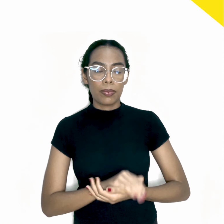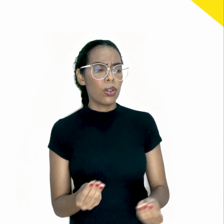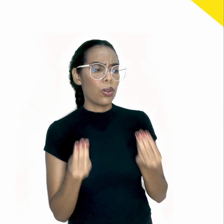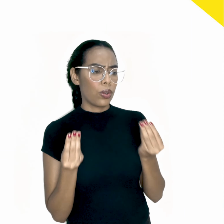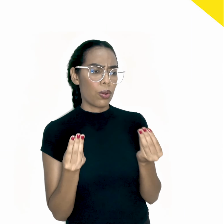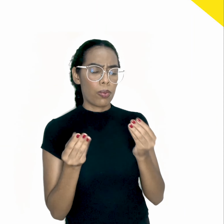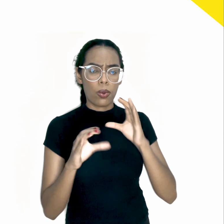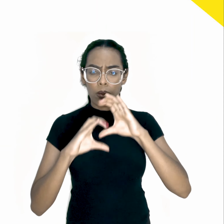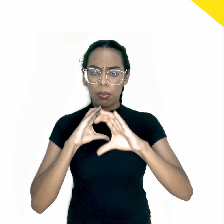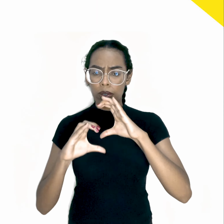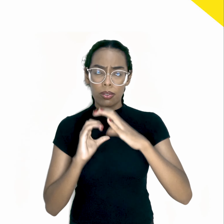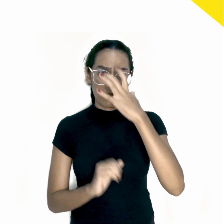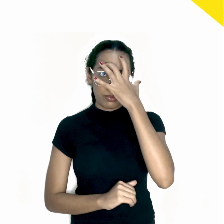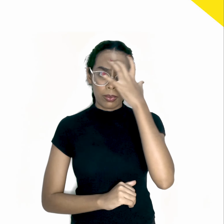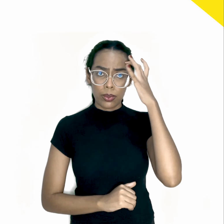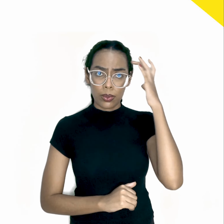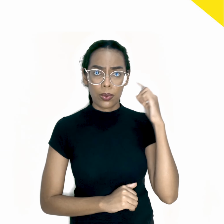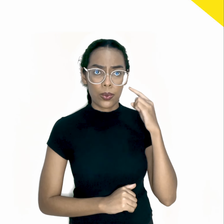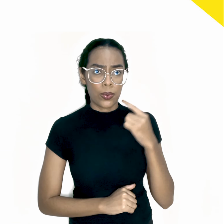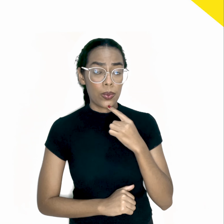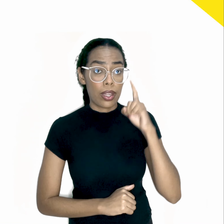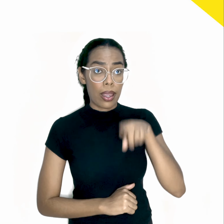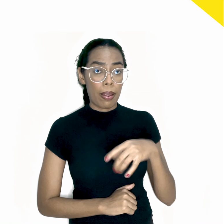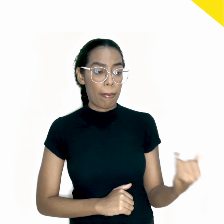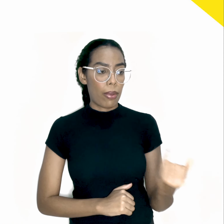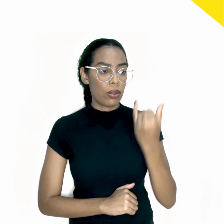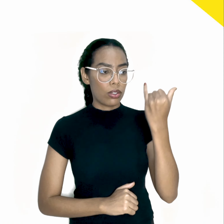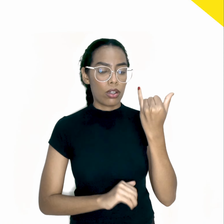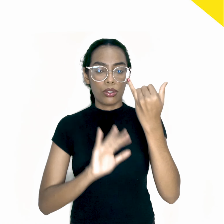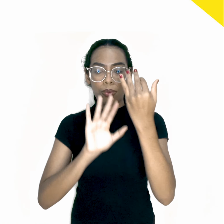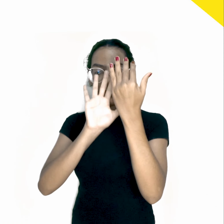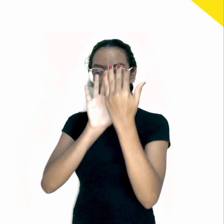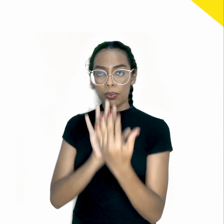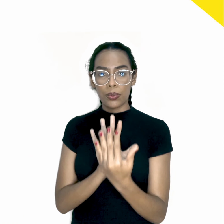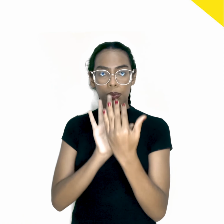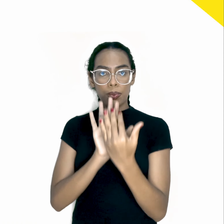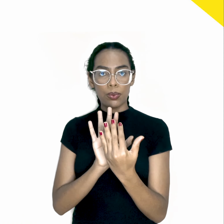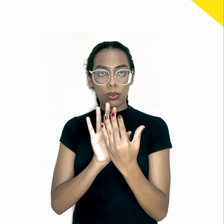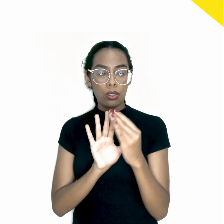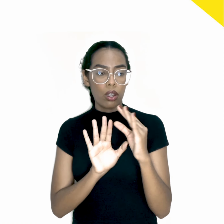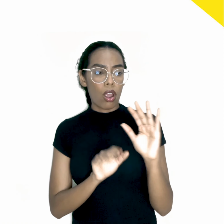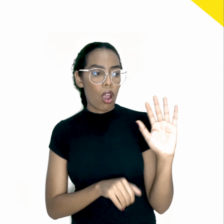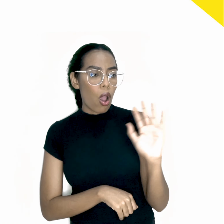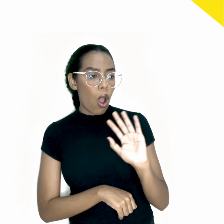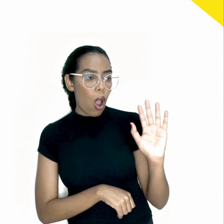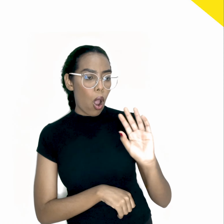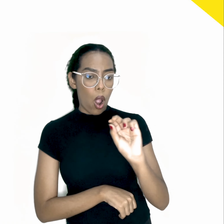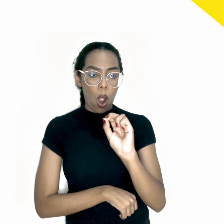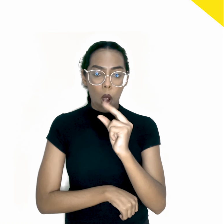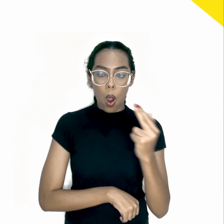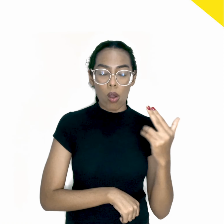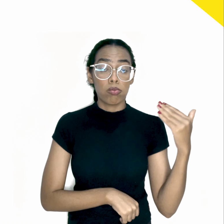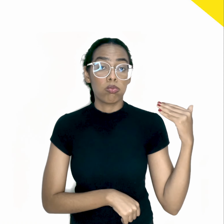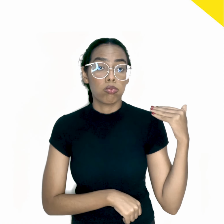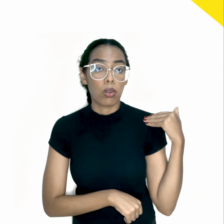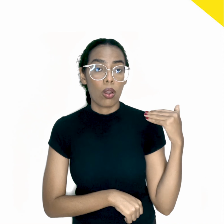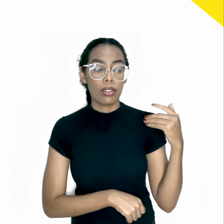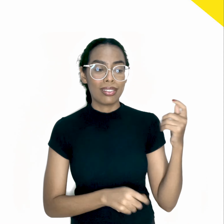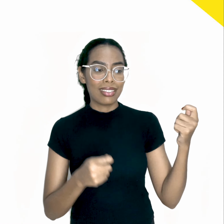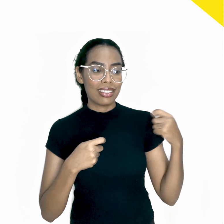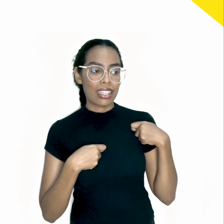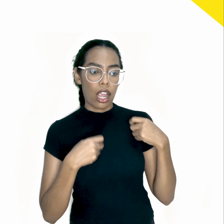Como eu me comunico com uma pessoa surda? É importante se posicionar de frente para ela Acene ou, no